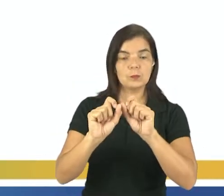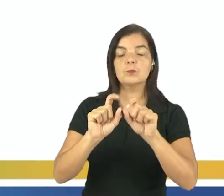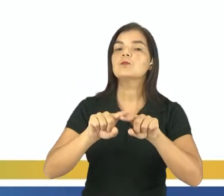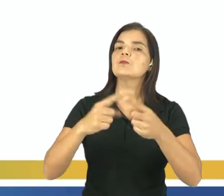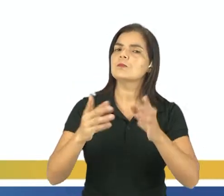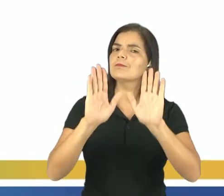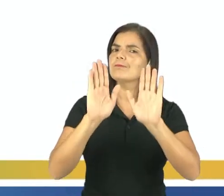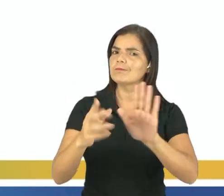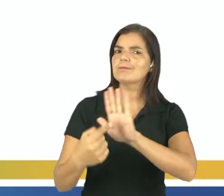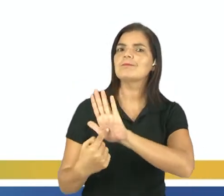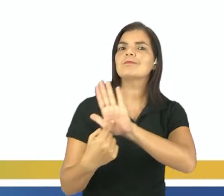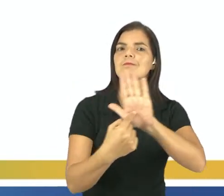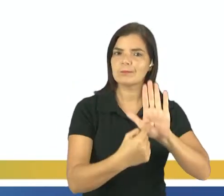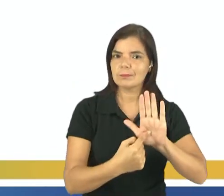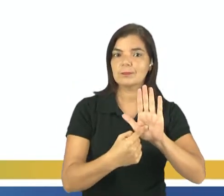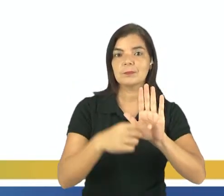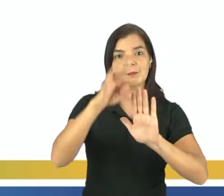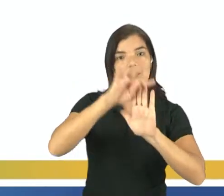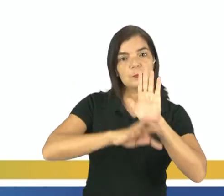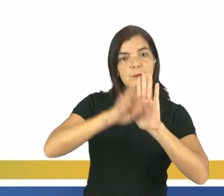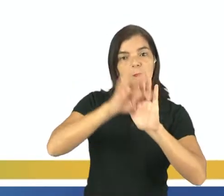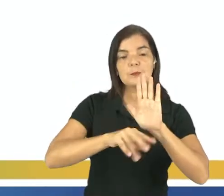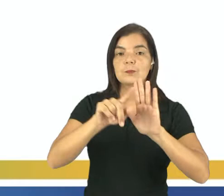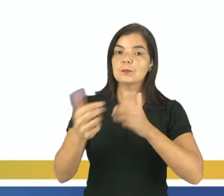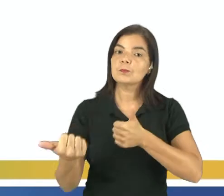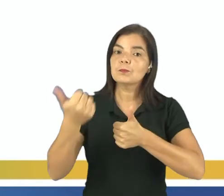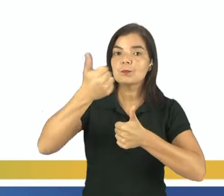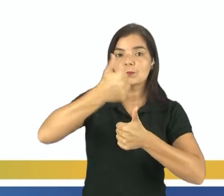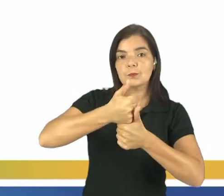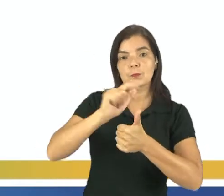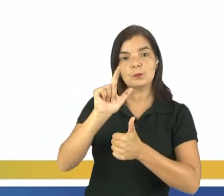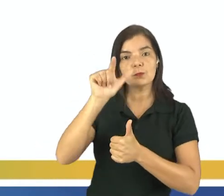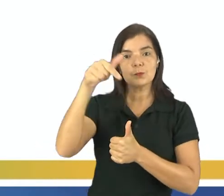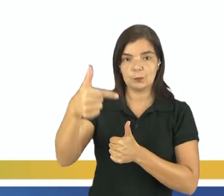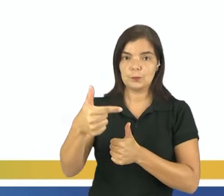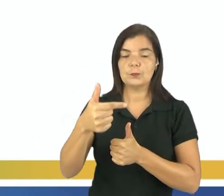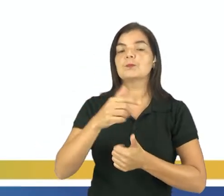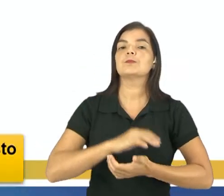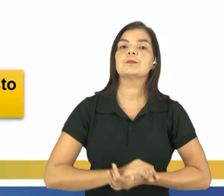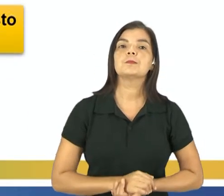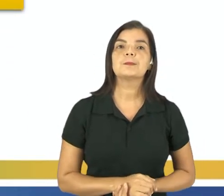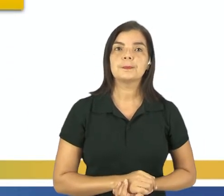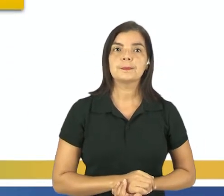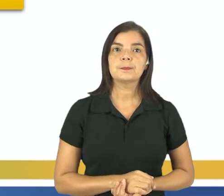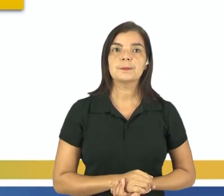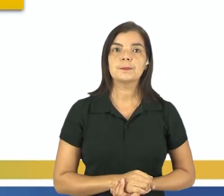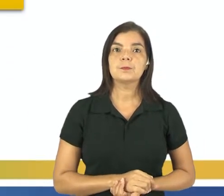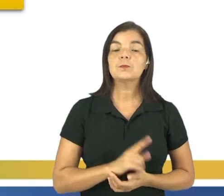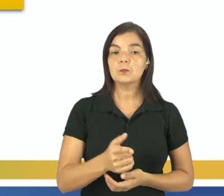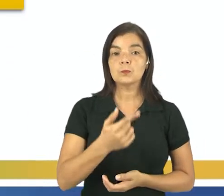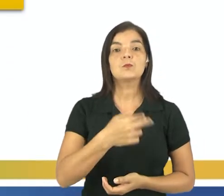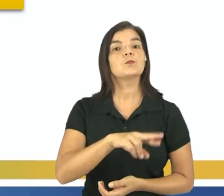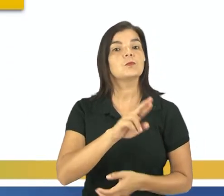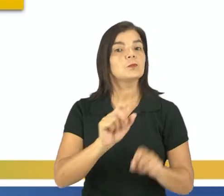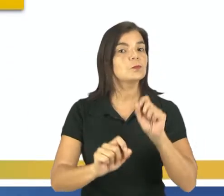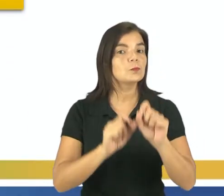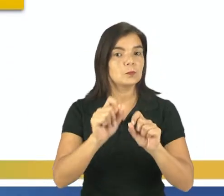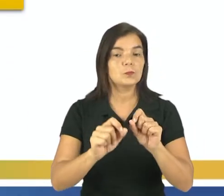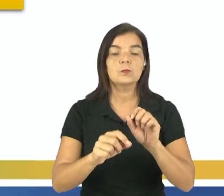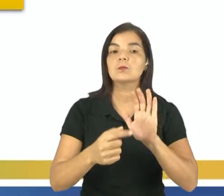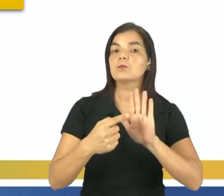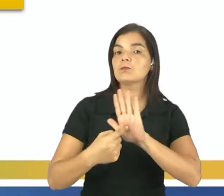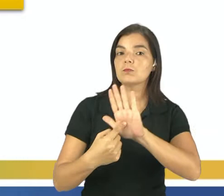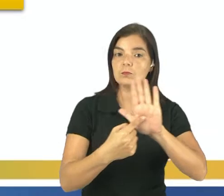expressão que já foi citado no texto é retomado por meio de outro termo que o substitui. Sua função